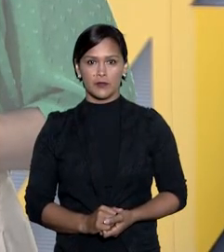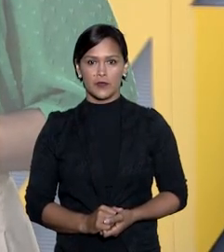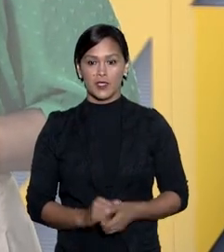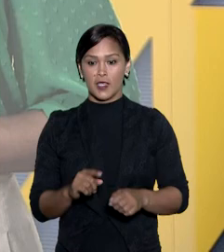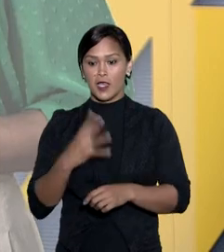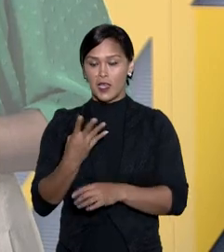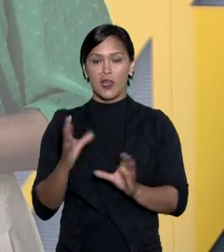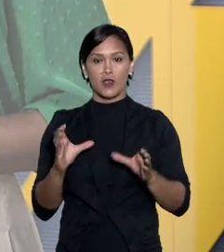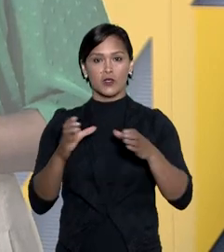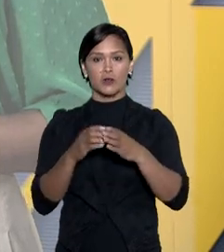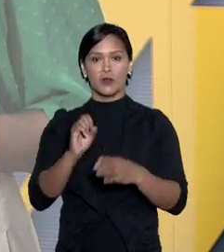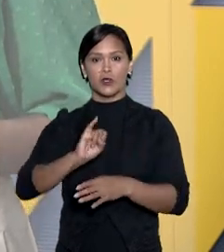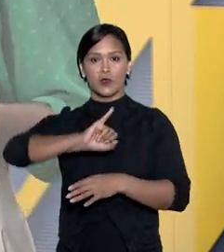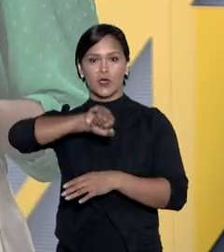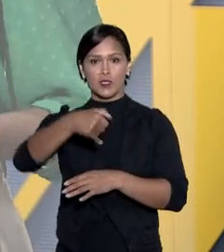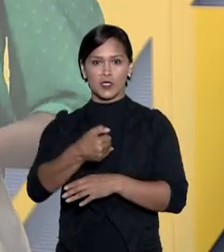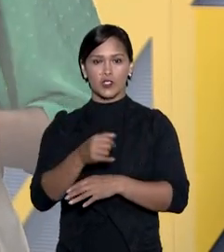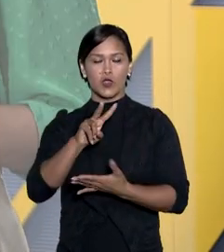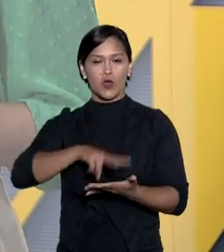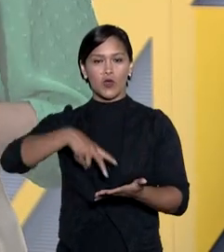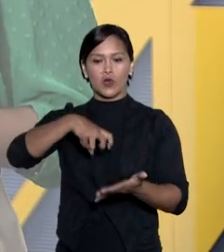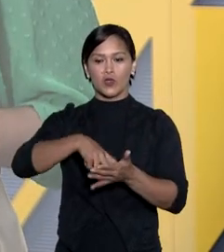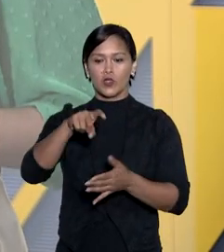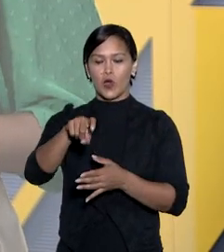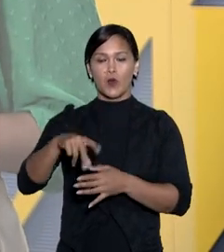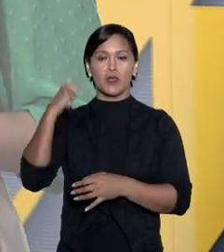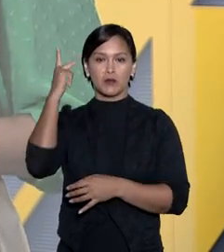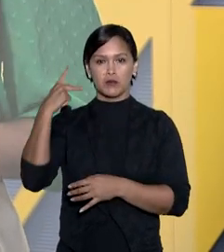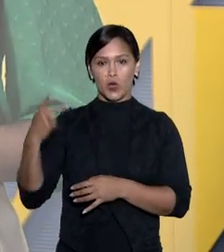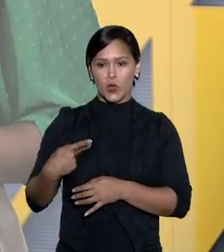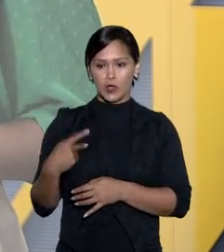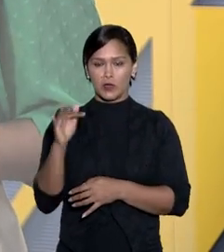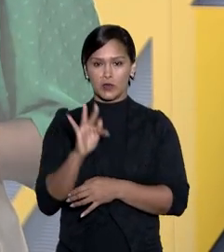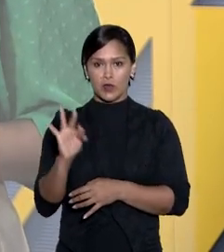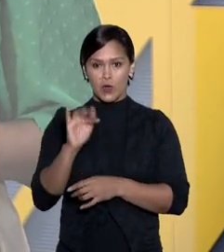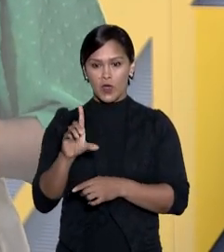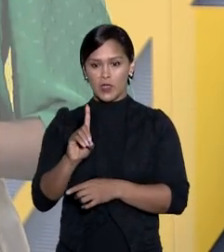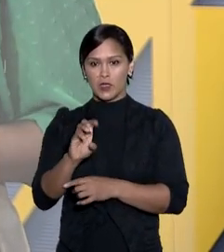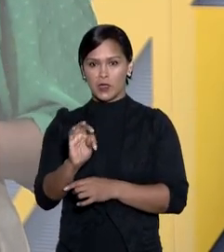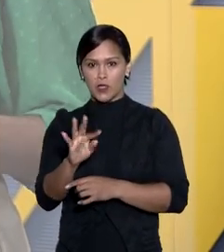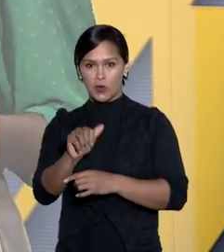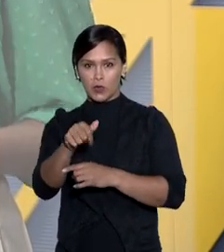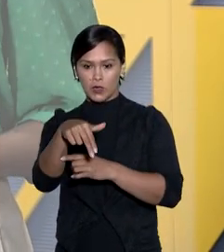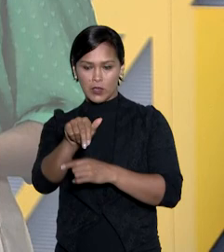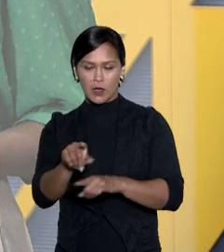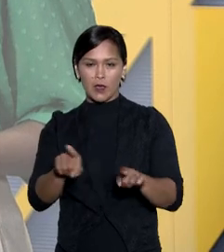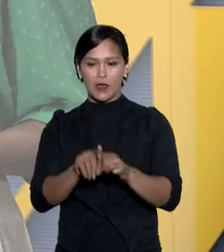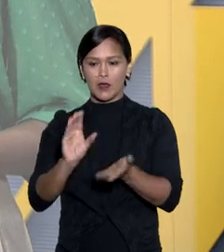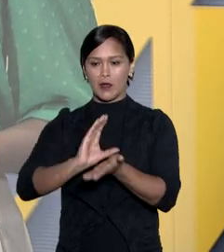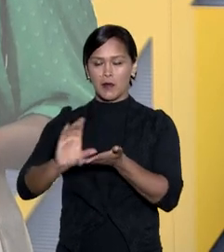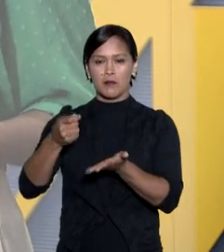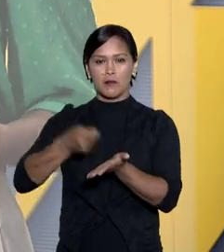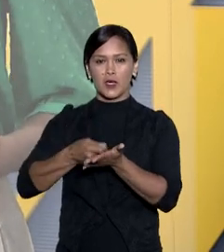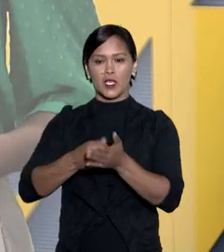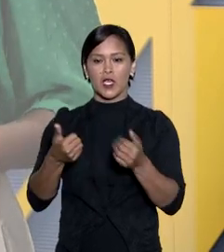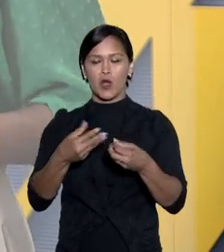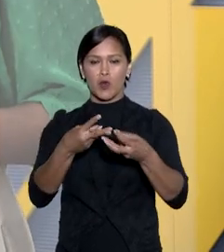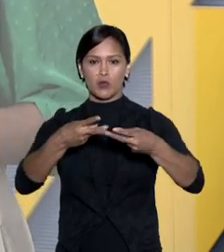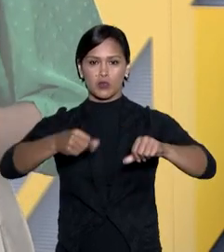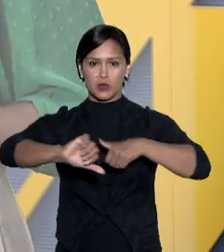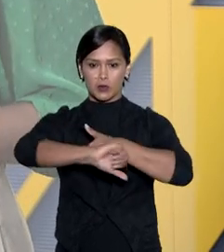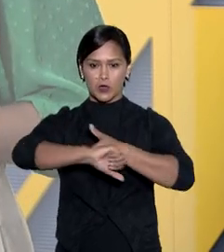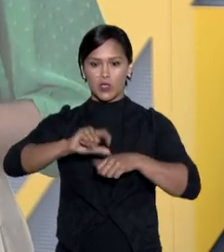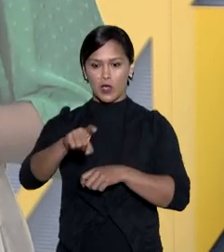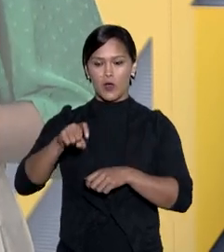A quarta turma do STJ condenou o ex-procurador da República, Deltan Dallagnol, a indenizar por danos morais